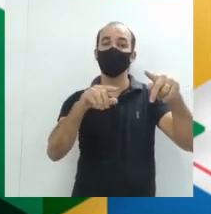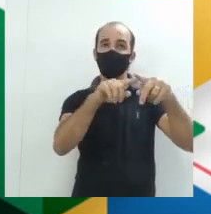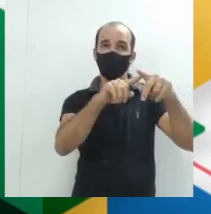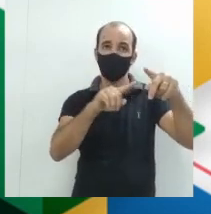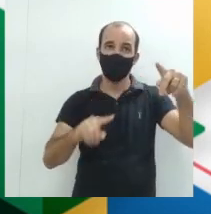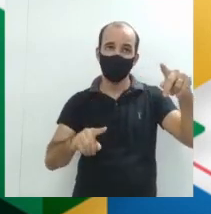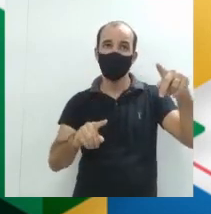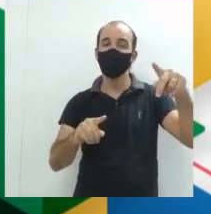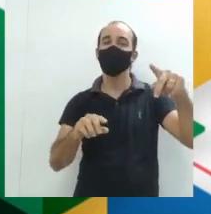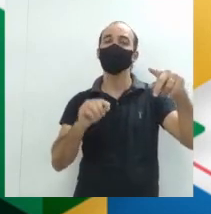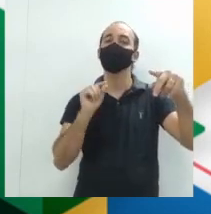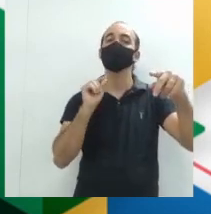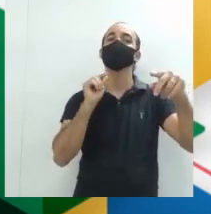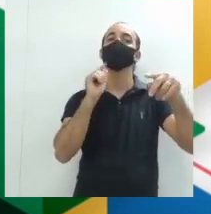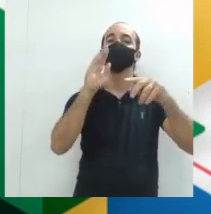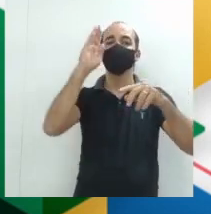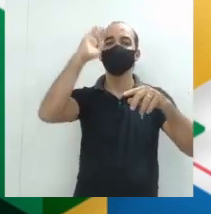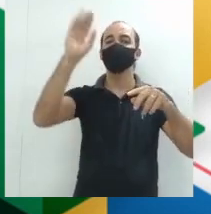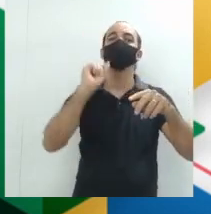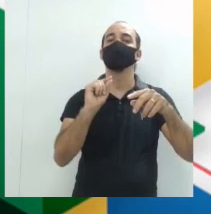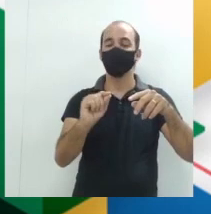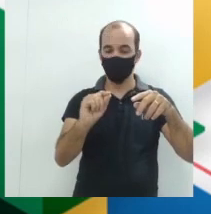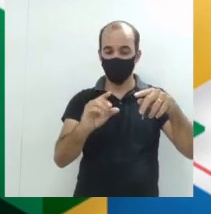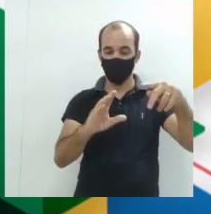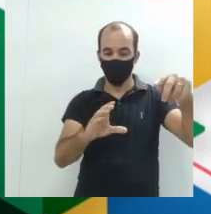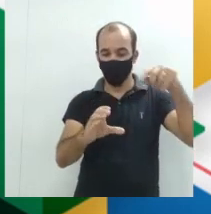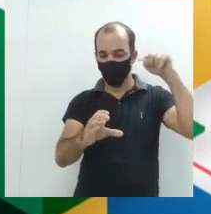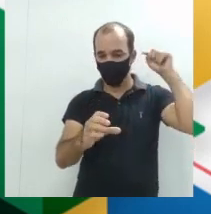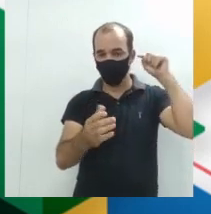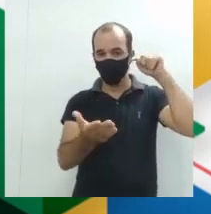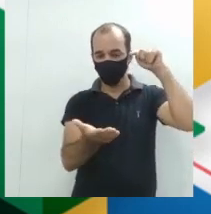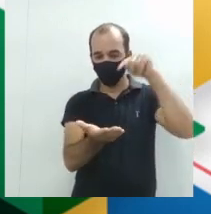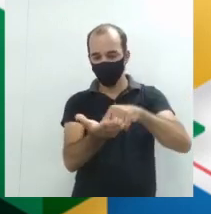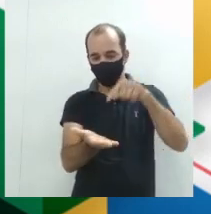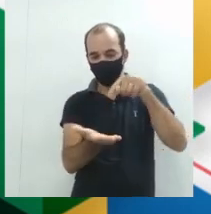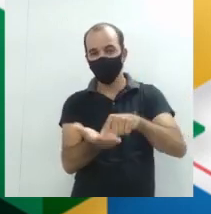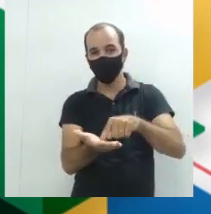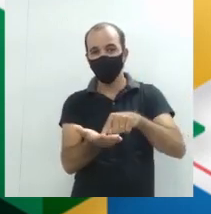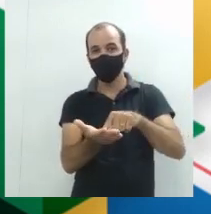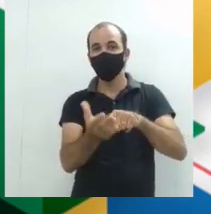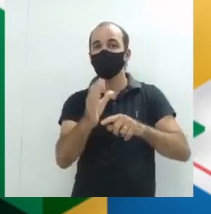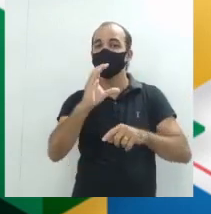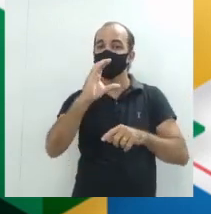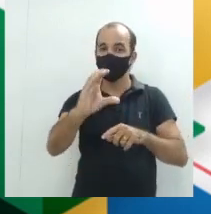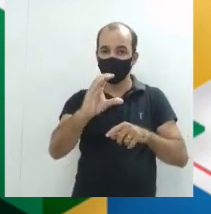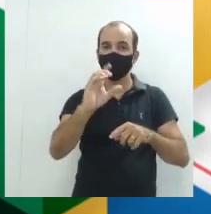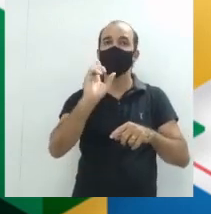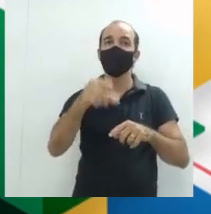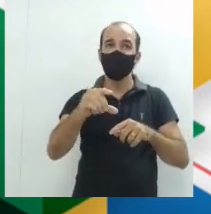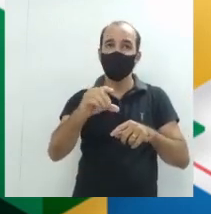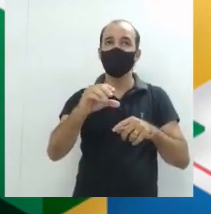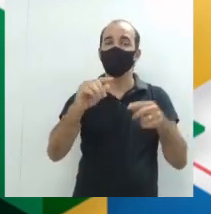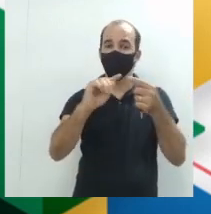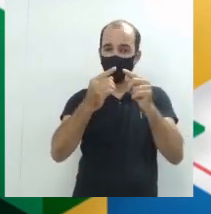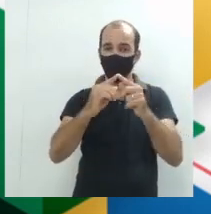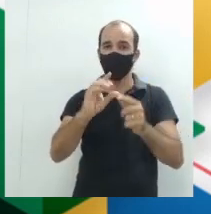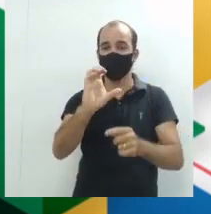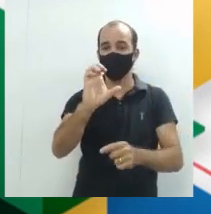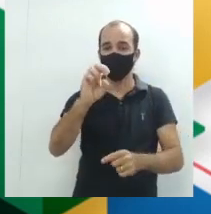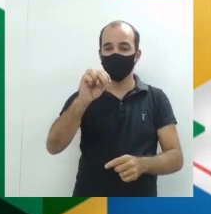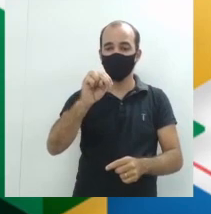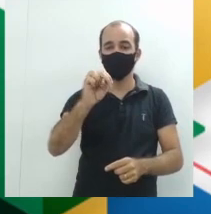está voltada para o centro. A aceleração centrípeta, ela é perpendicular, ela